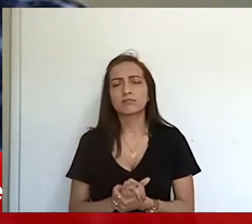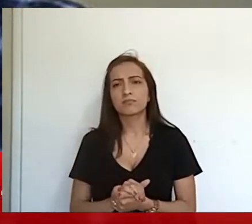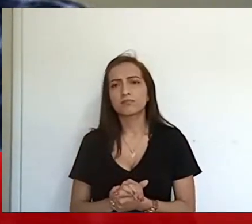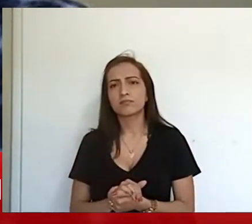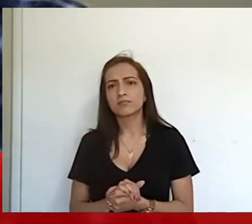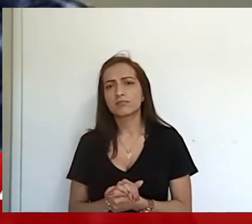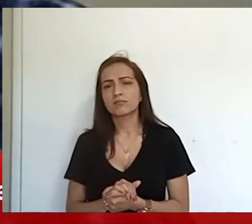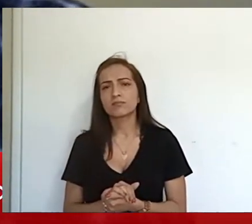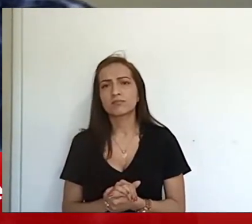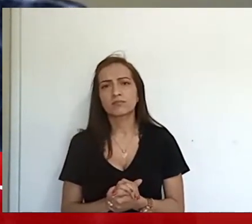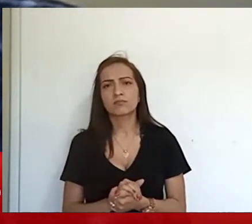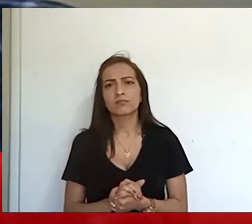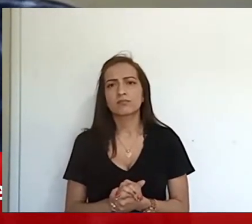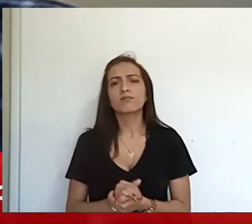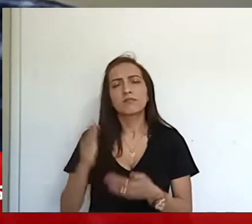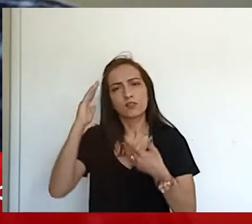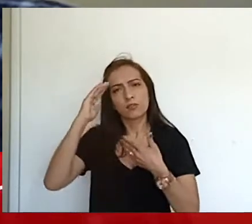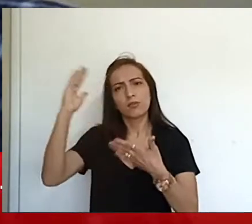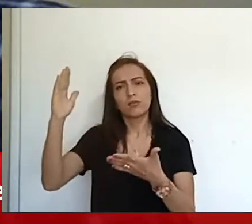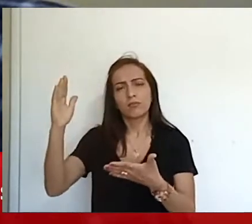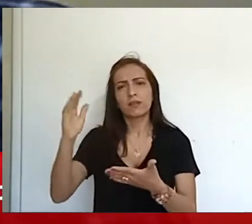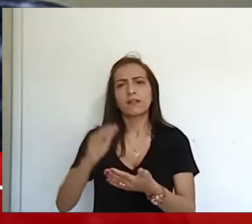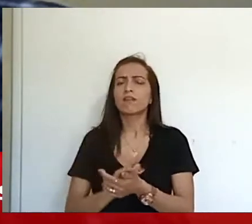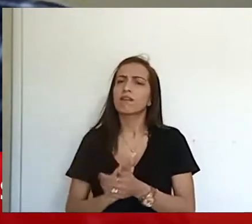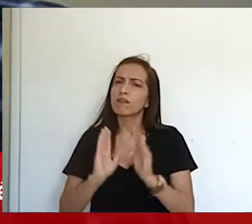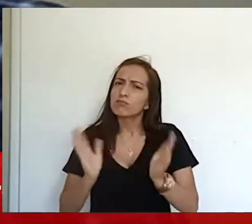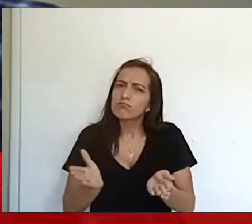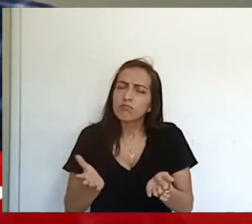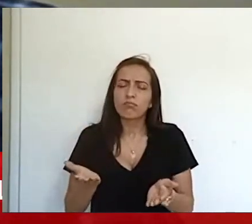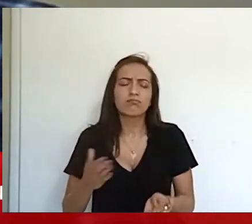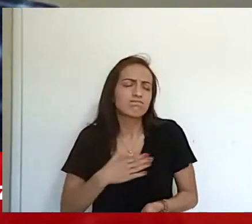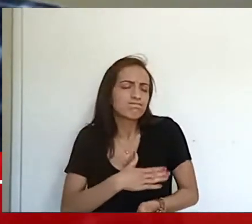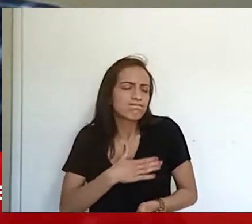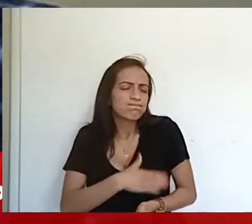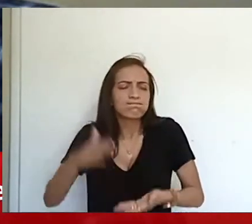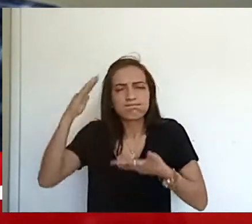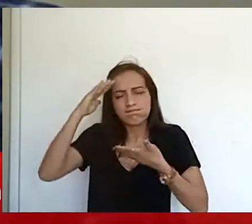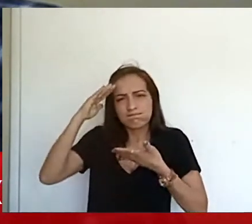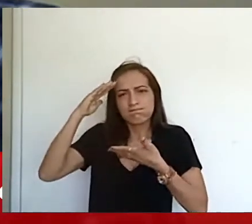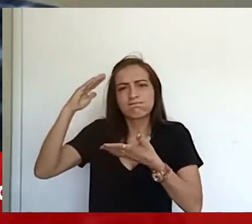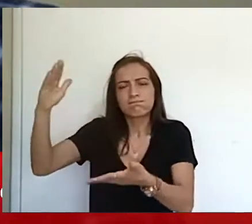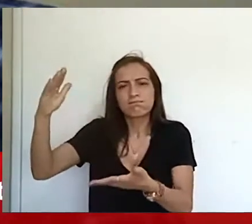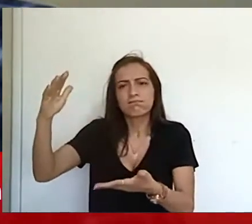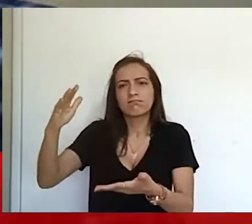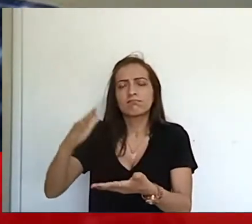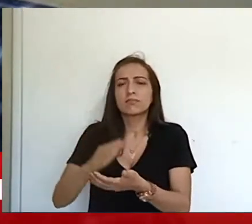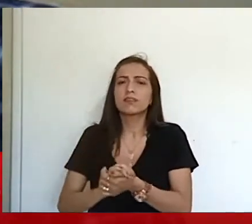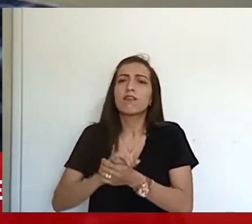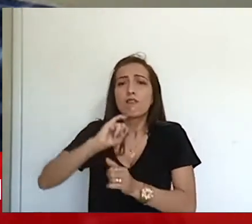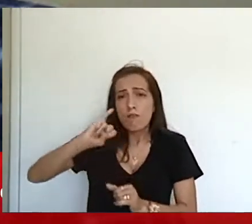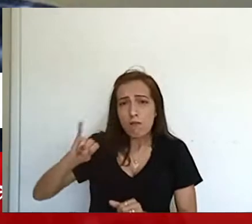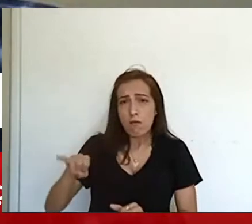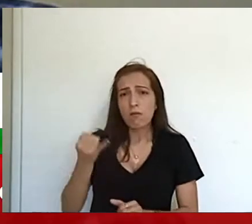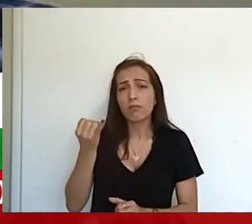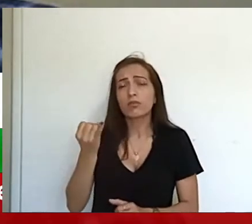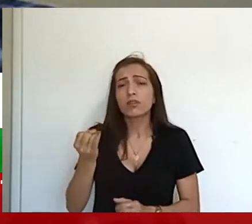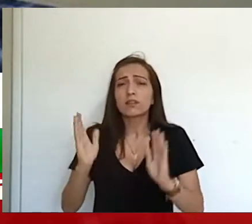Obrigado, Beatriz. Desde já queria agradecer novamente o Simpro pela essa oportunidade de